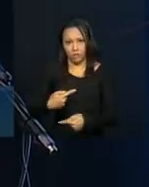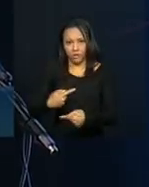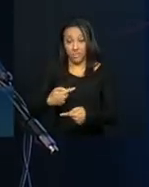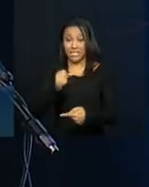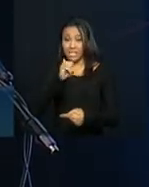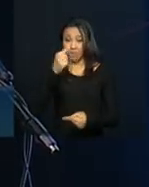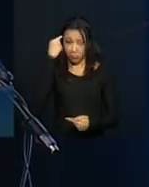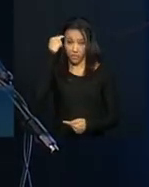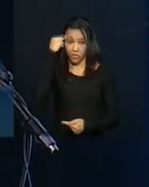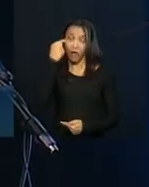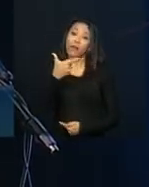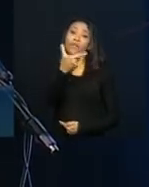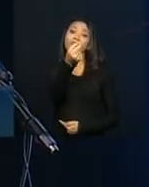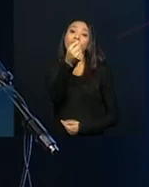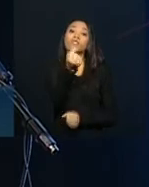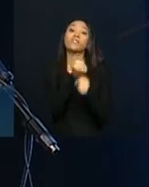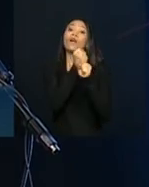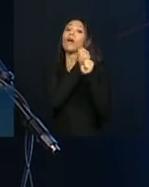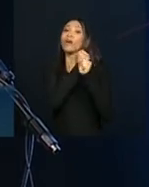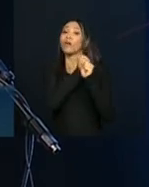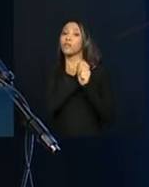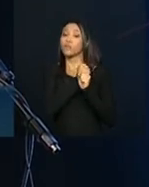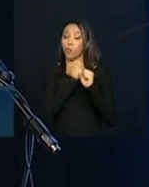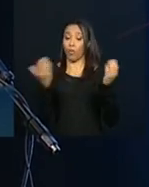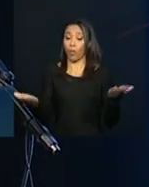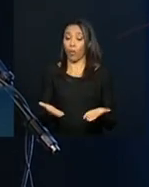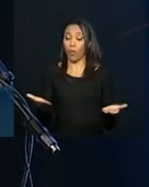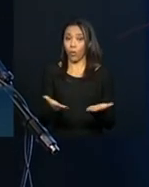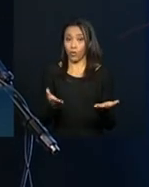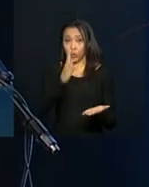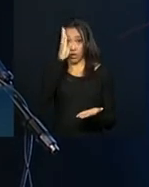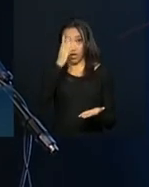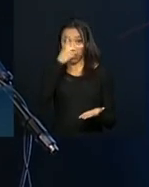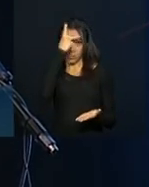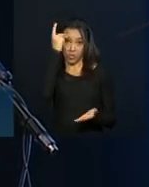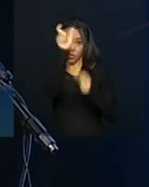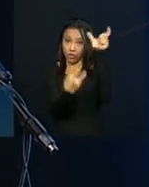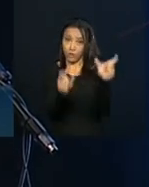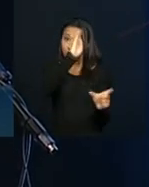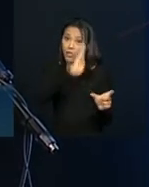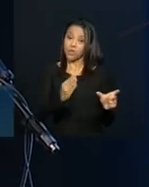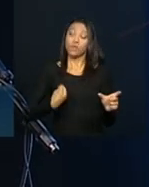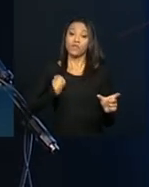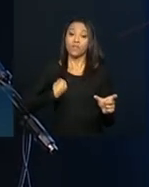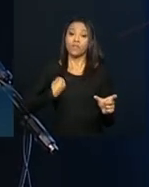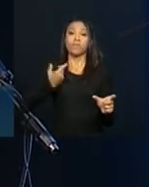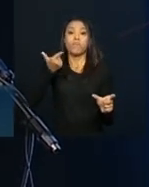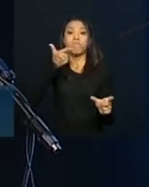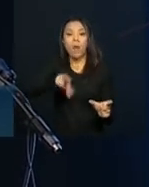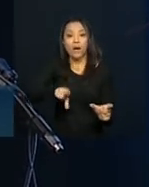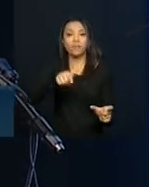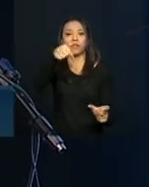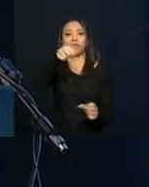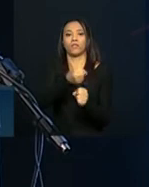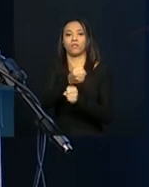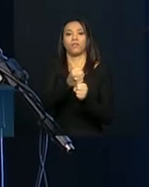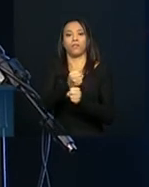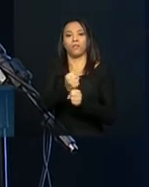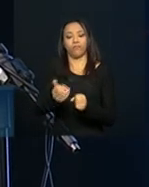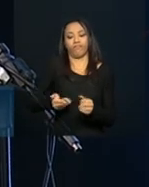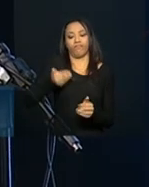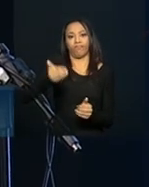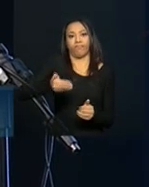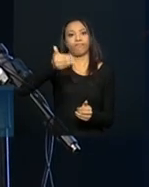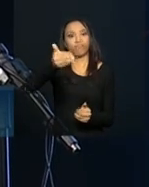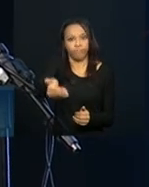20 anos, um brasileiro hoje vive mais 7 anos do que vivia, a expectativa de vida dele é